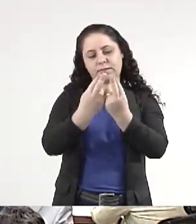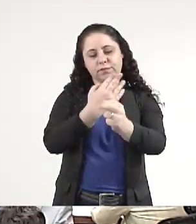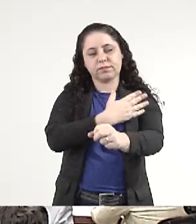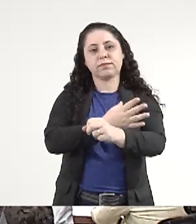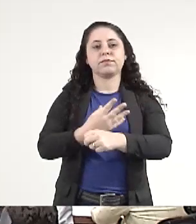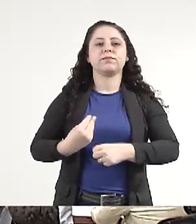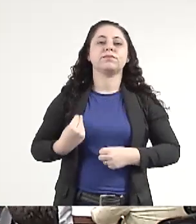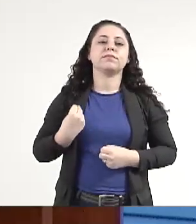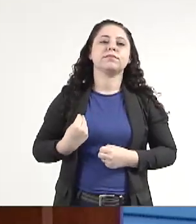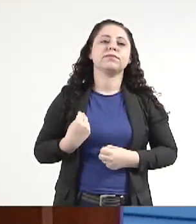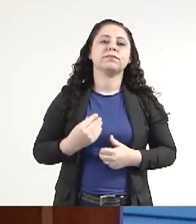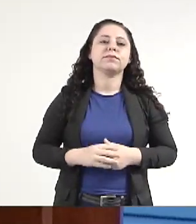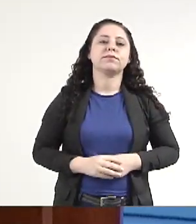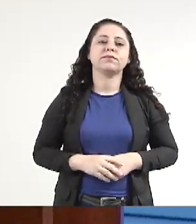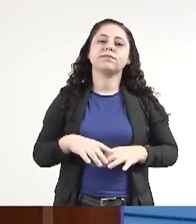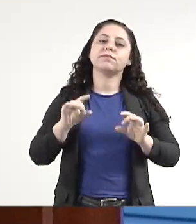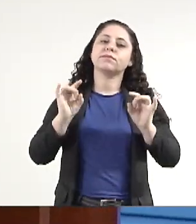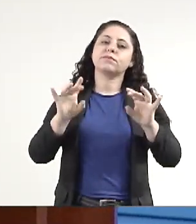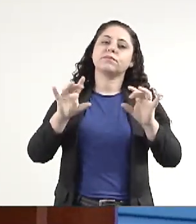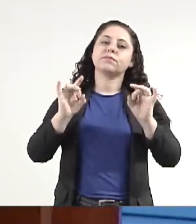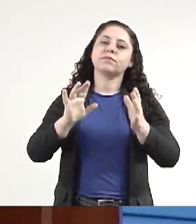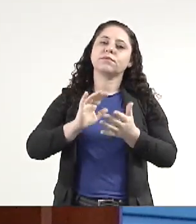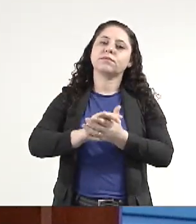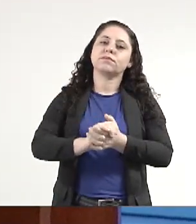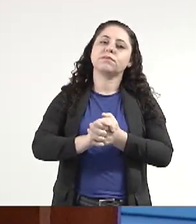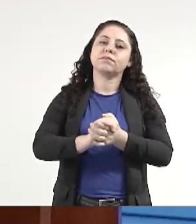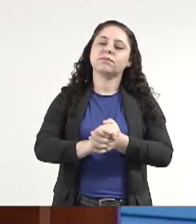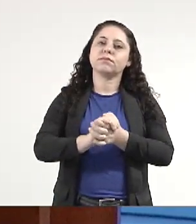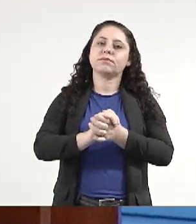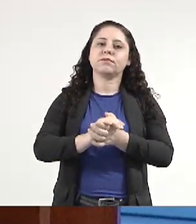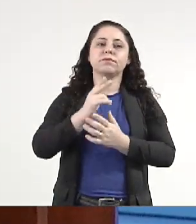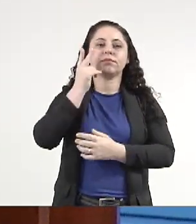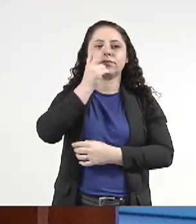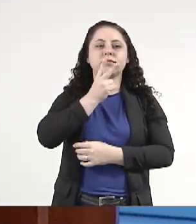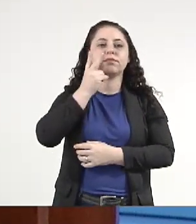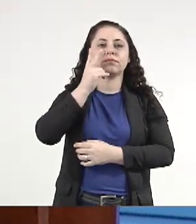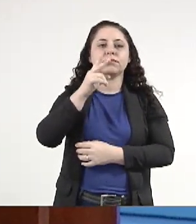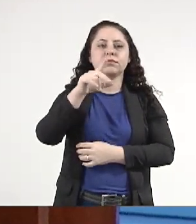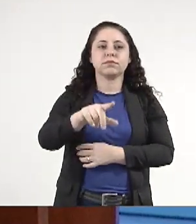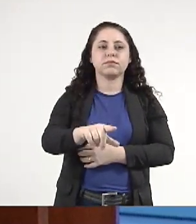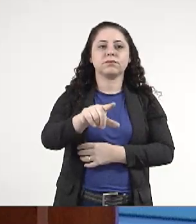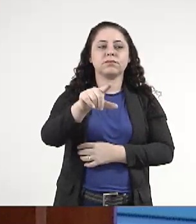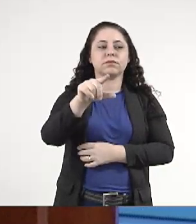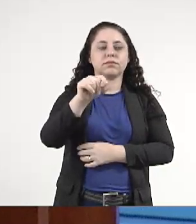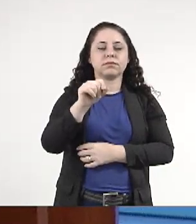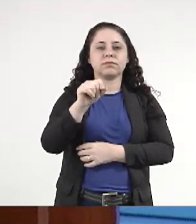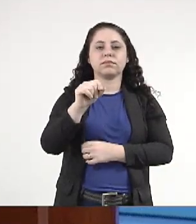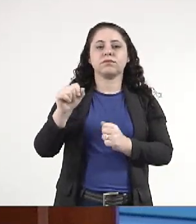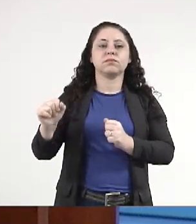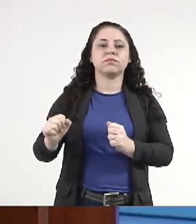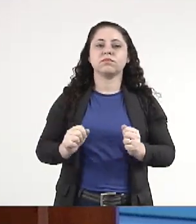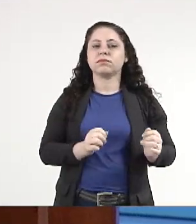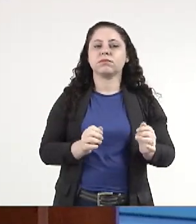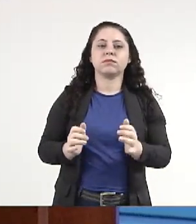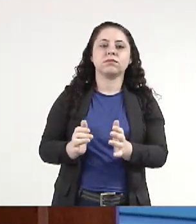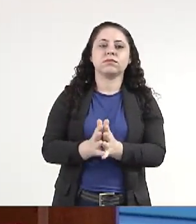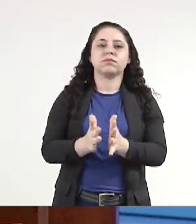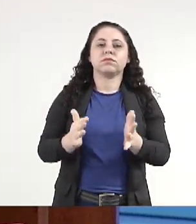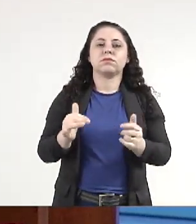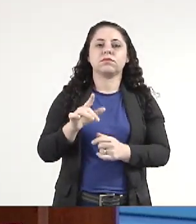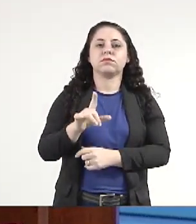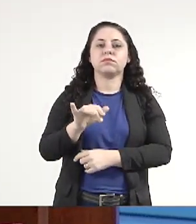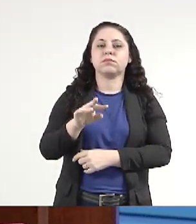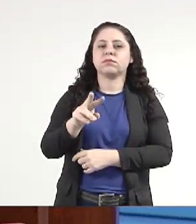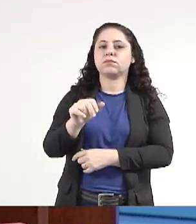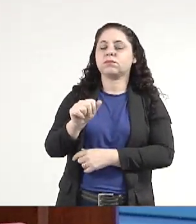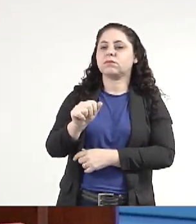suas presenças. De modo especial, cumprimento nossa vereadora eleita de Rio Brilhante, a Lívia. Em seu nome,